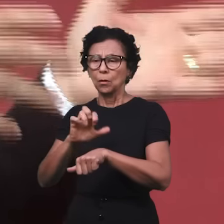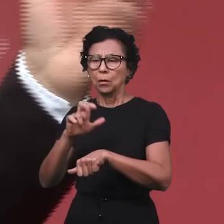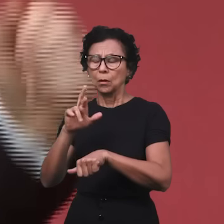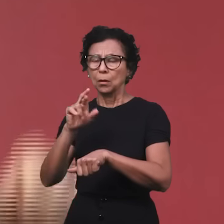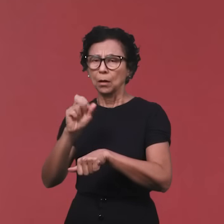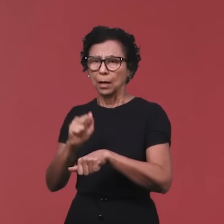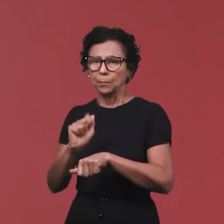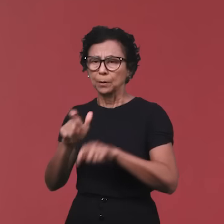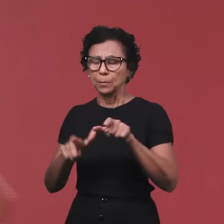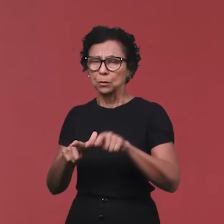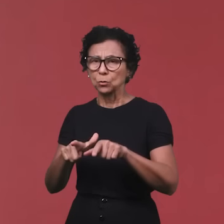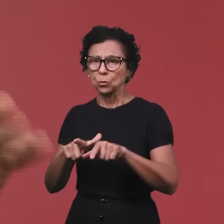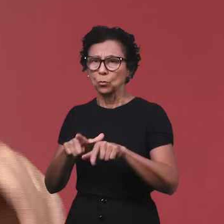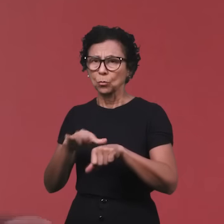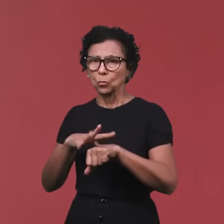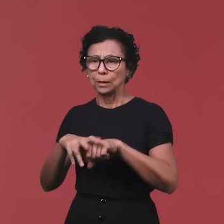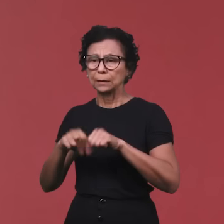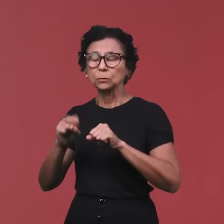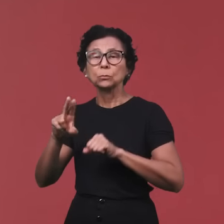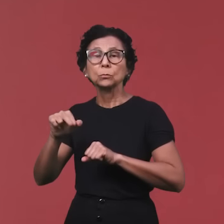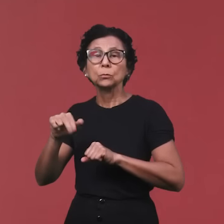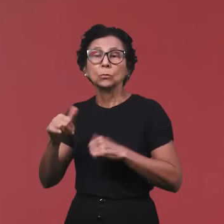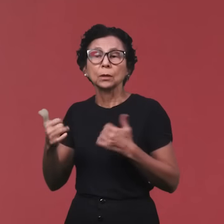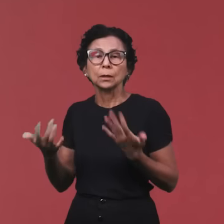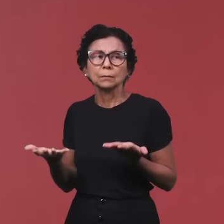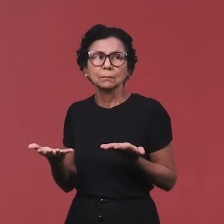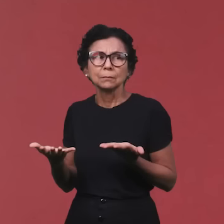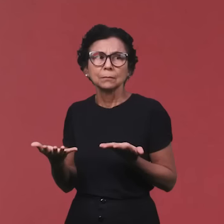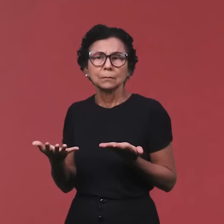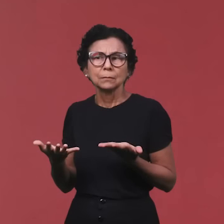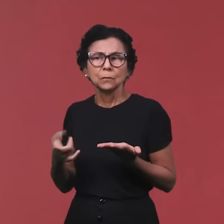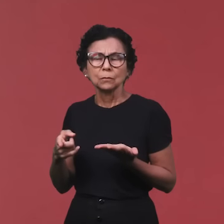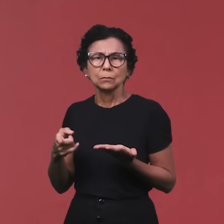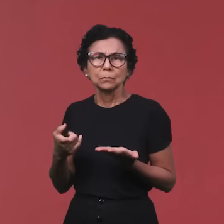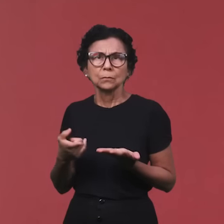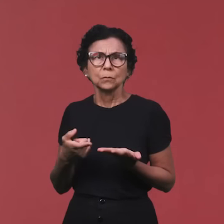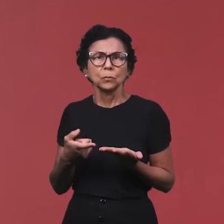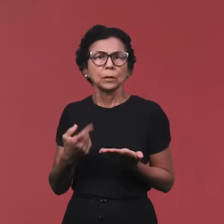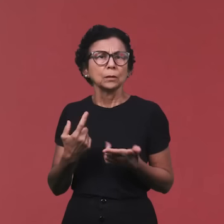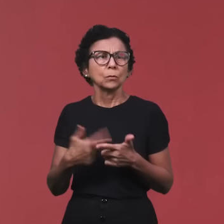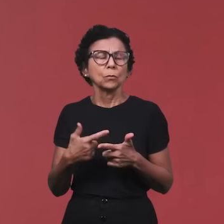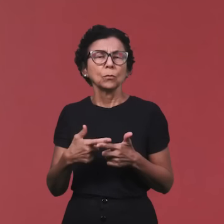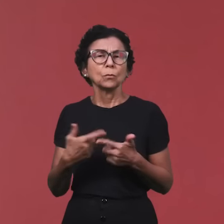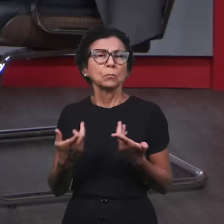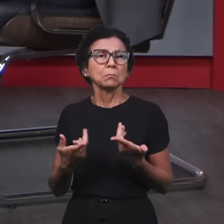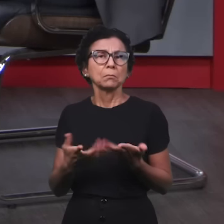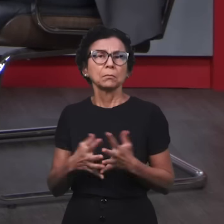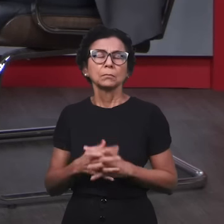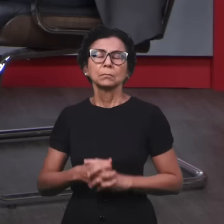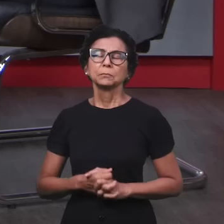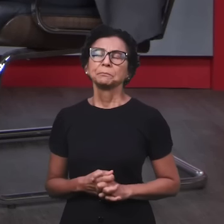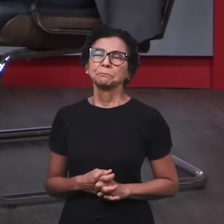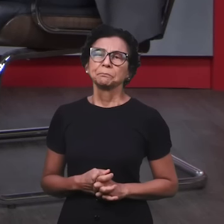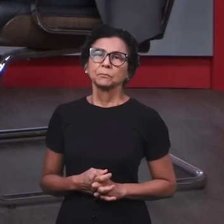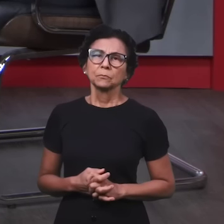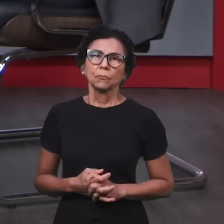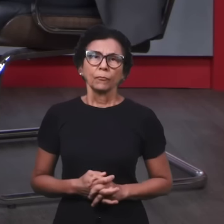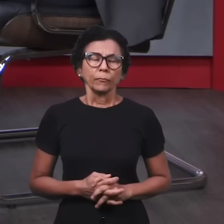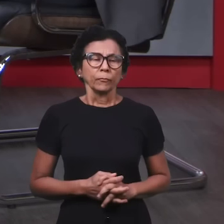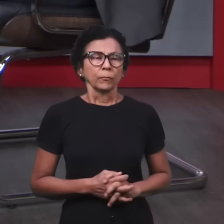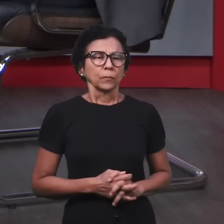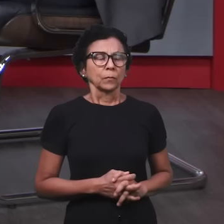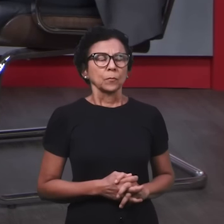que o Ciro vai ser curado? Não sei. Isso aí eu não sei, mas eu falei que se ele for, ele vai ser curado. Quando ele chega